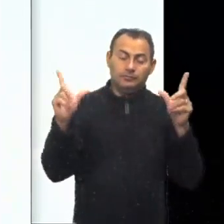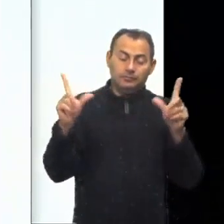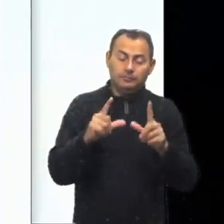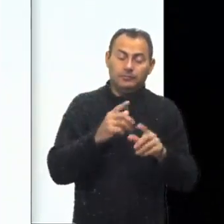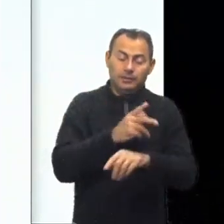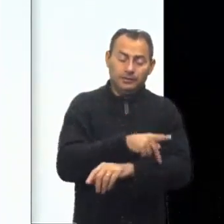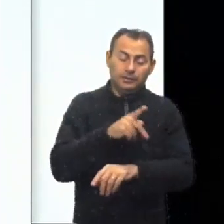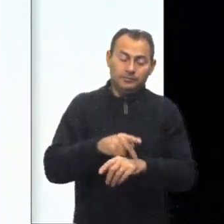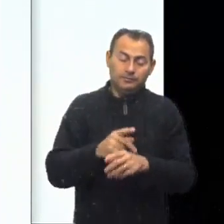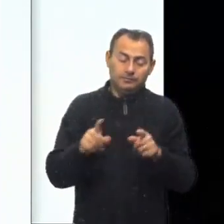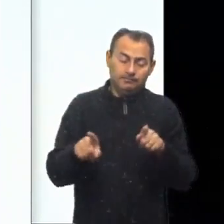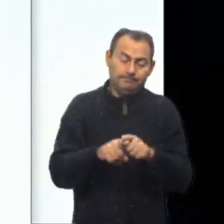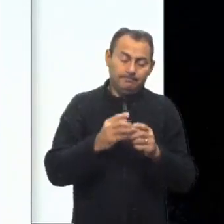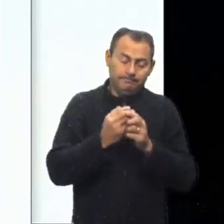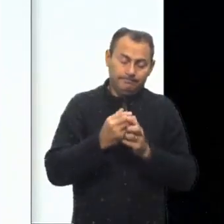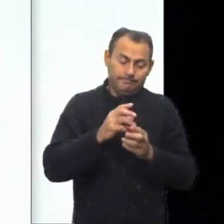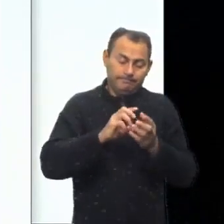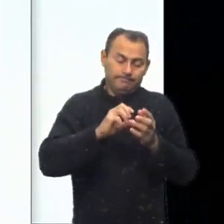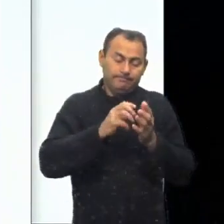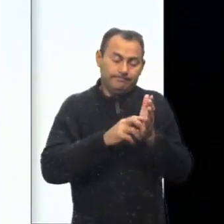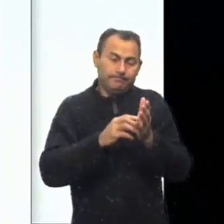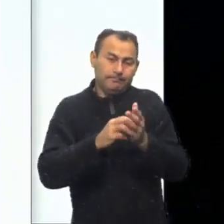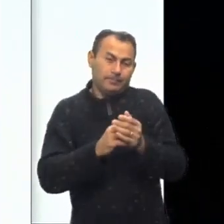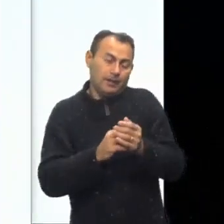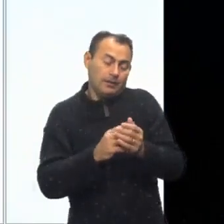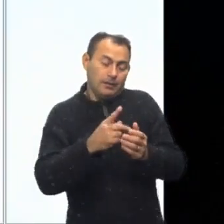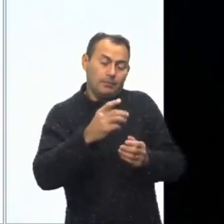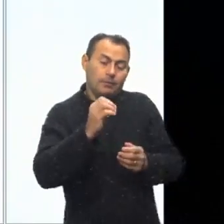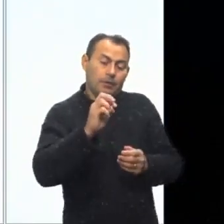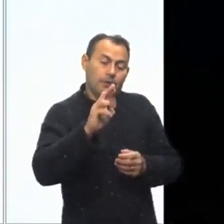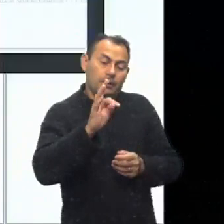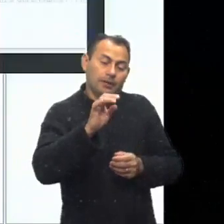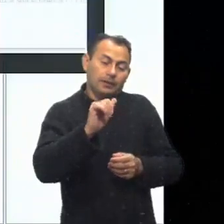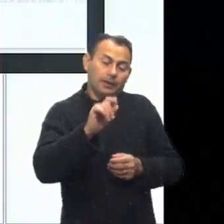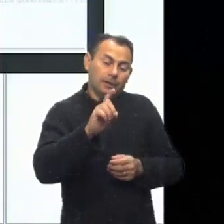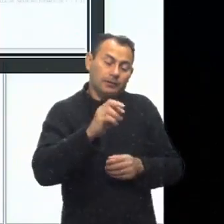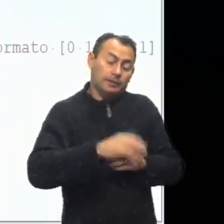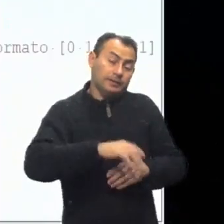Então, a portadora de 100 Hz.